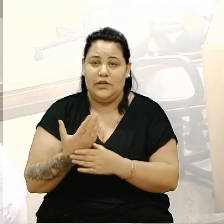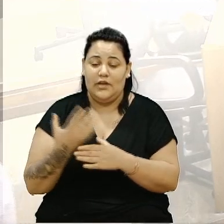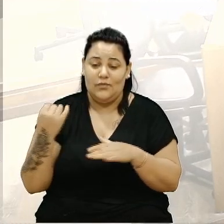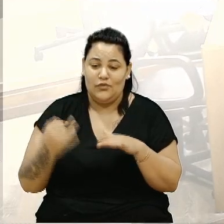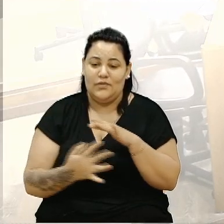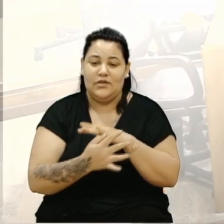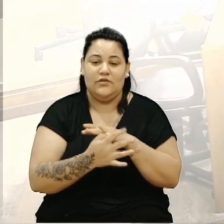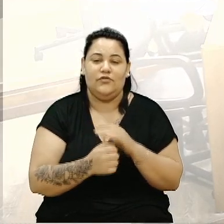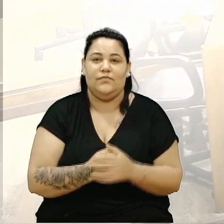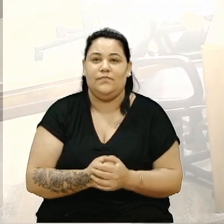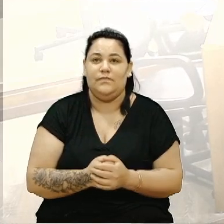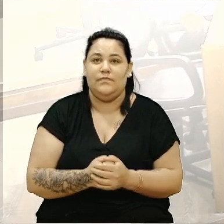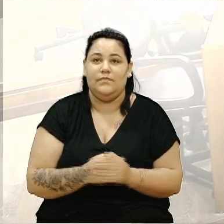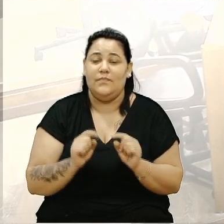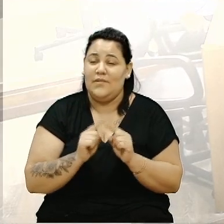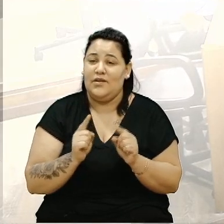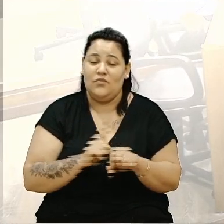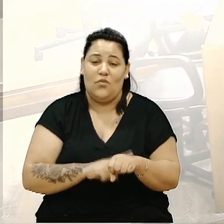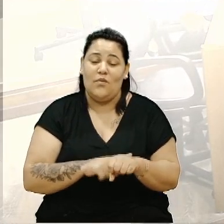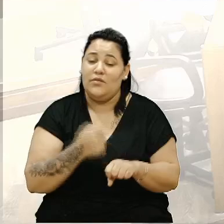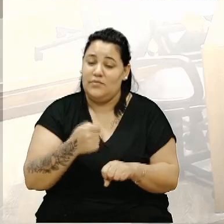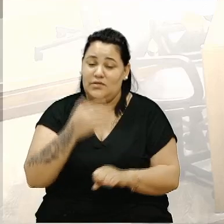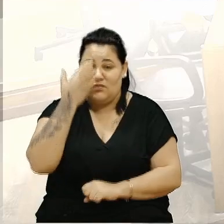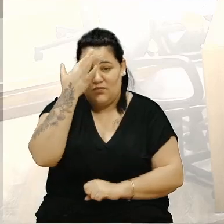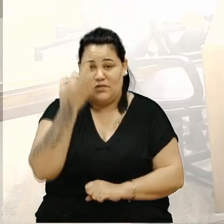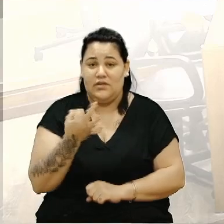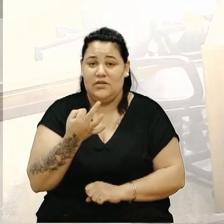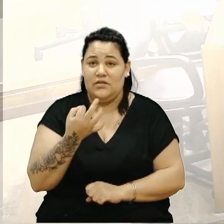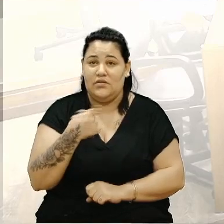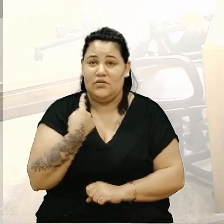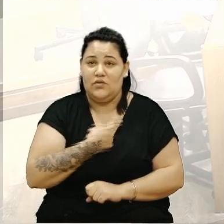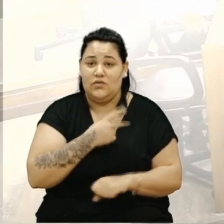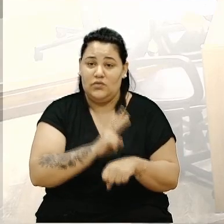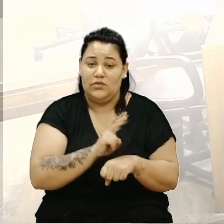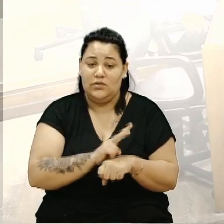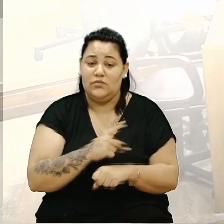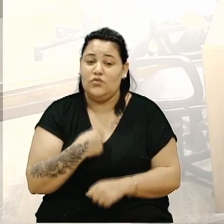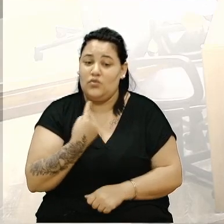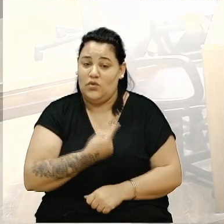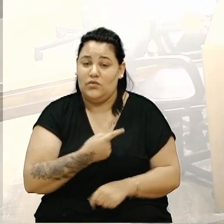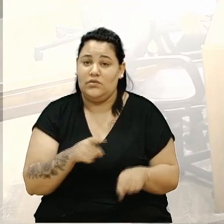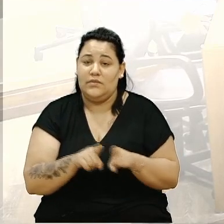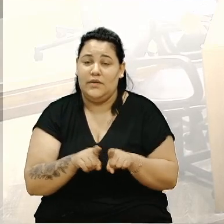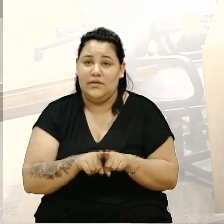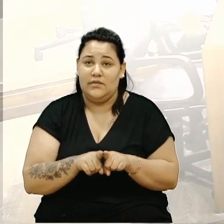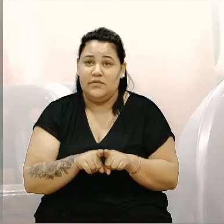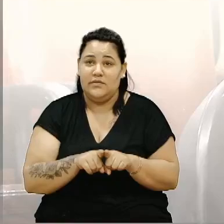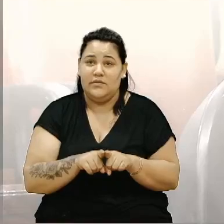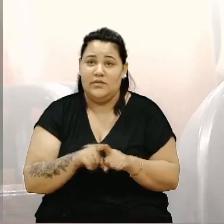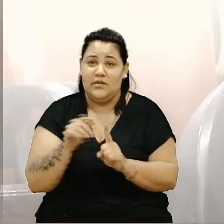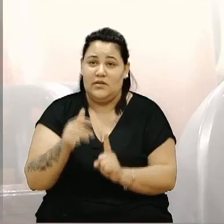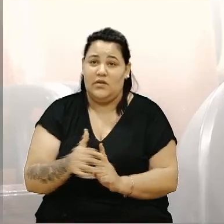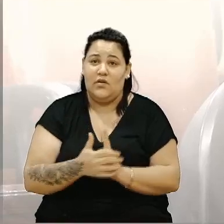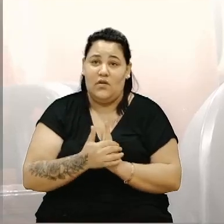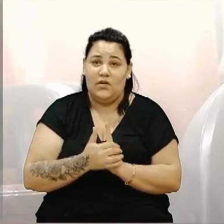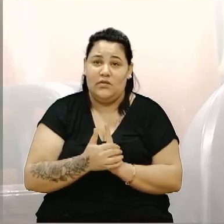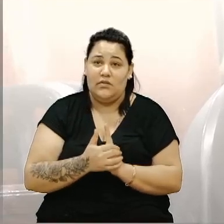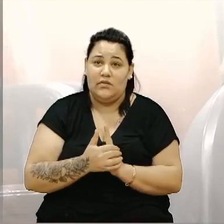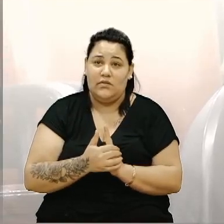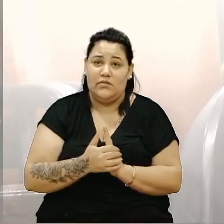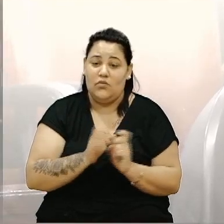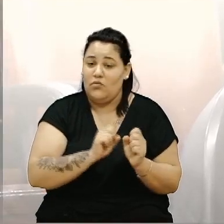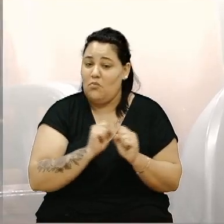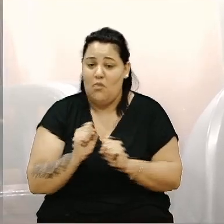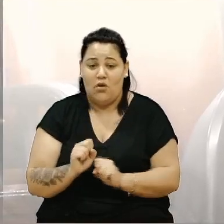imigrantes. Mas neste momento a gente tem que entender, a gente preserva aquilo que é nosso, né, e acolhe o que é